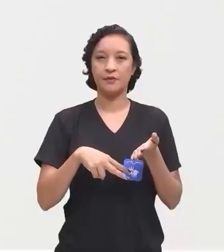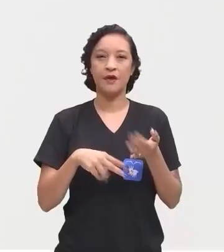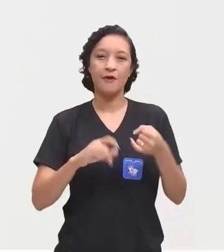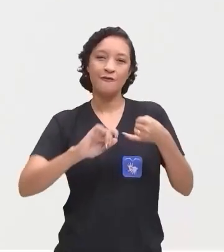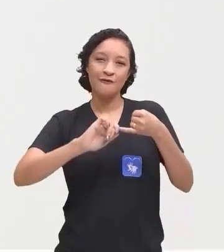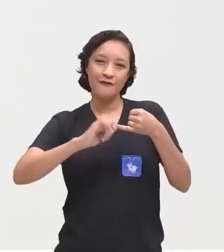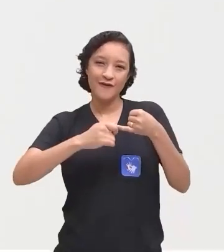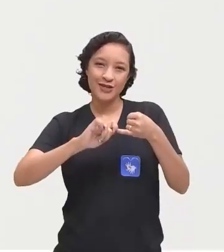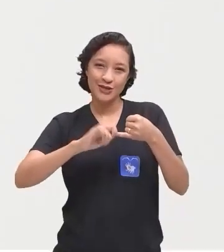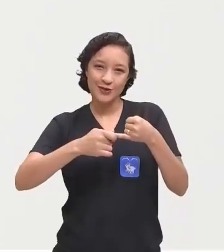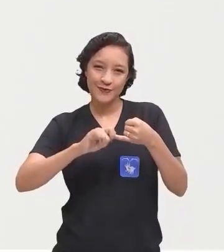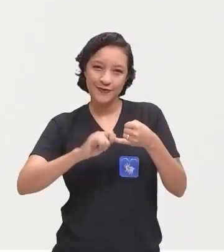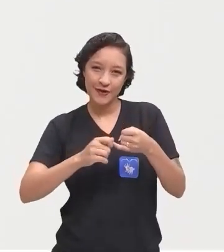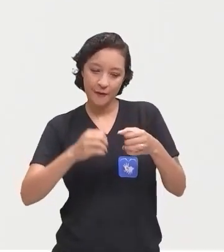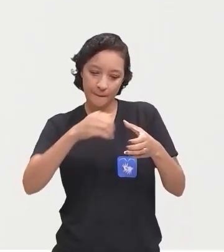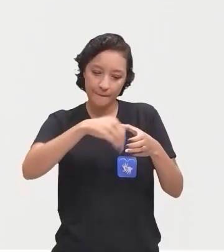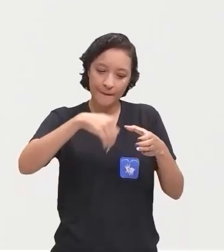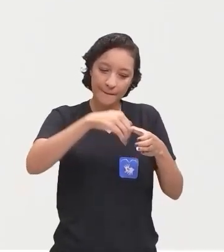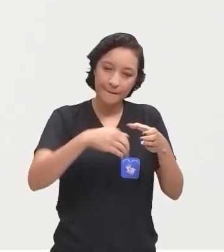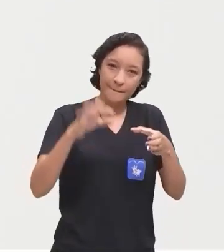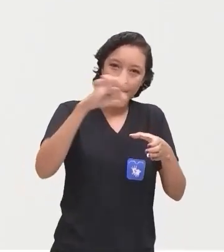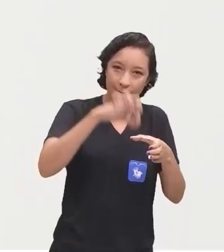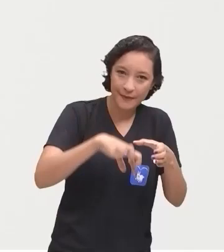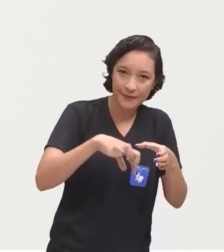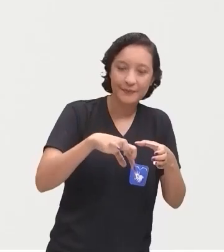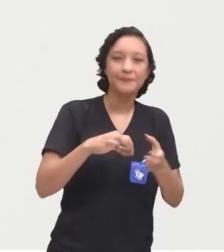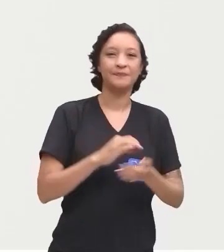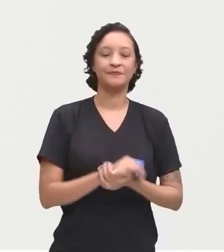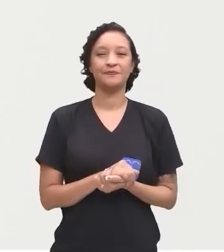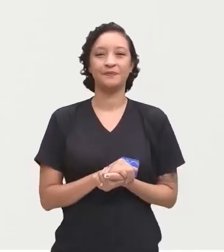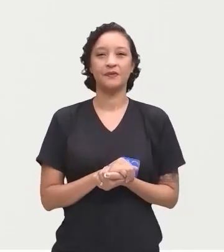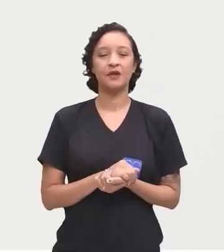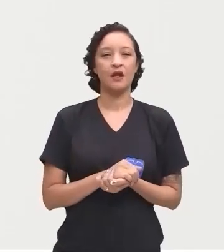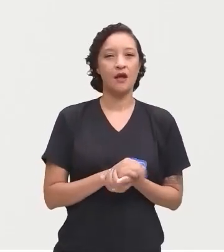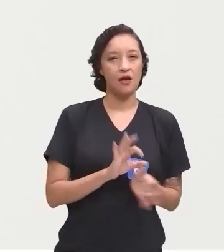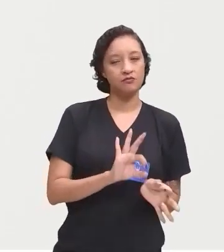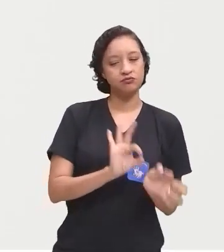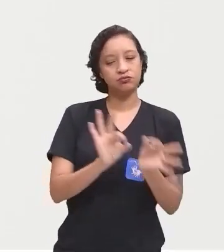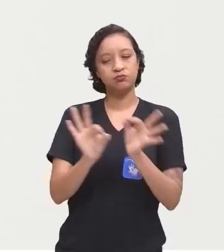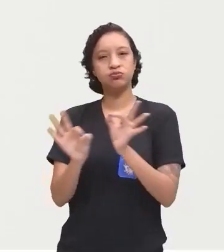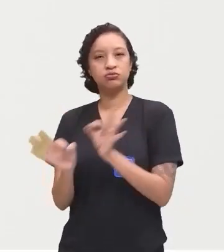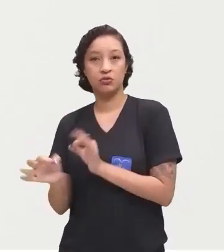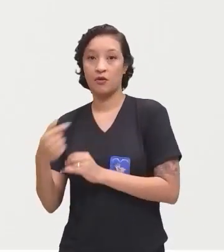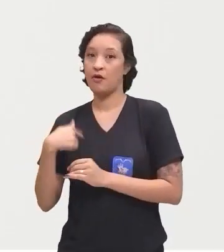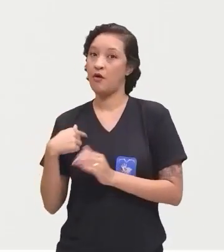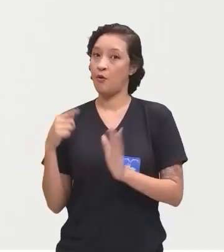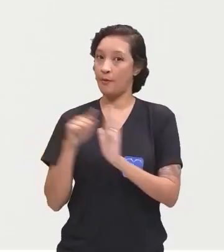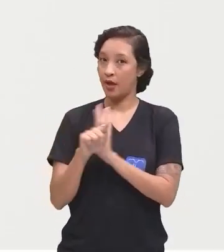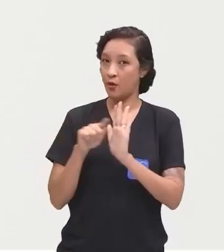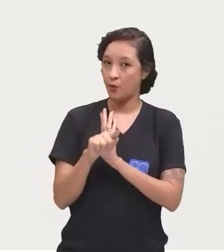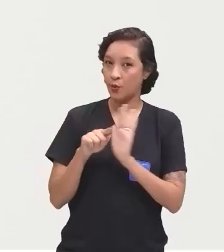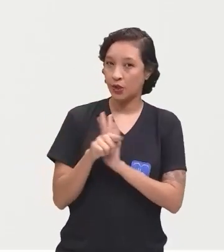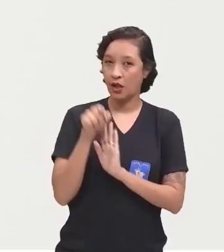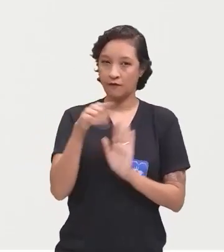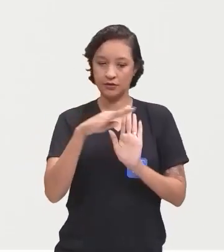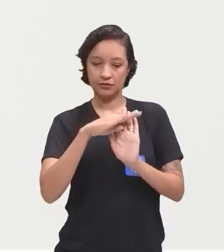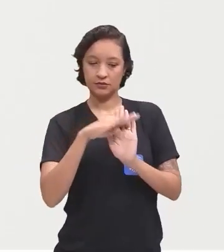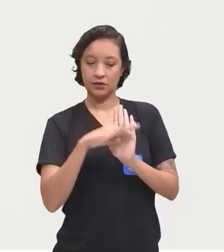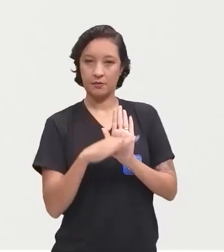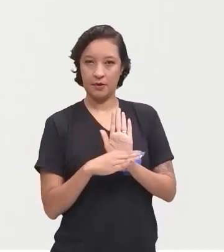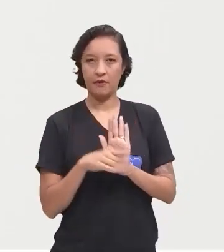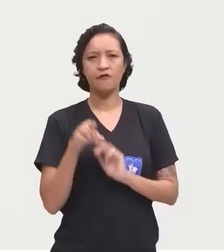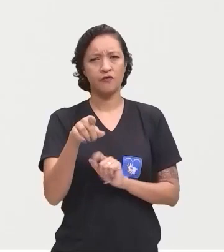Feijãozinho. Bom, no decorrer da nossa atividade, eu vou fazer algumas perguntas sobre os processos e vocês podem me